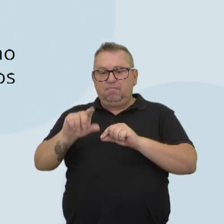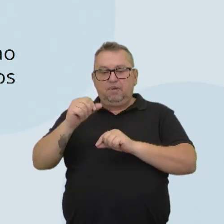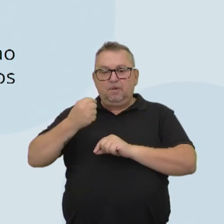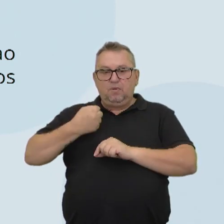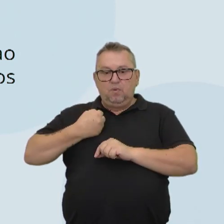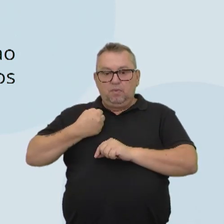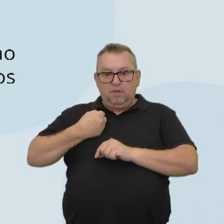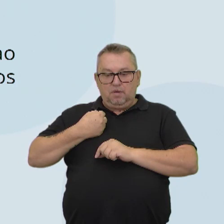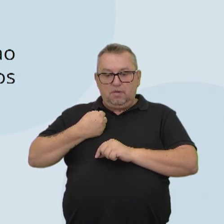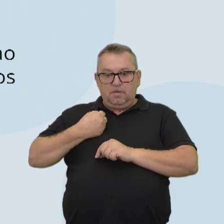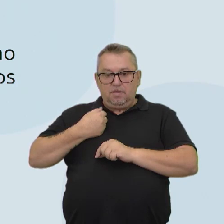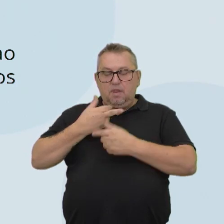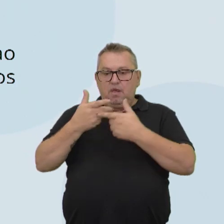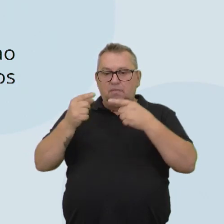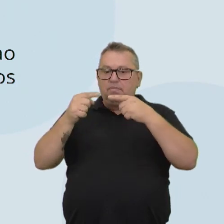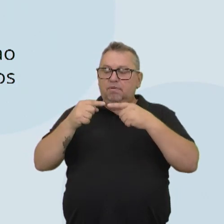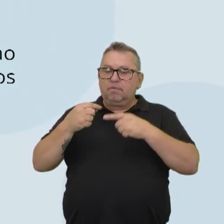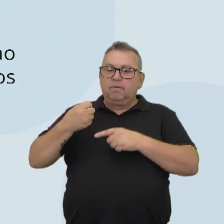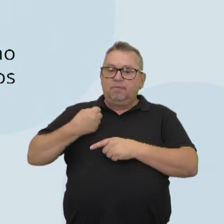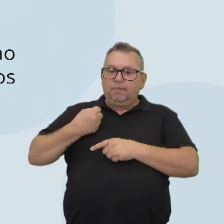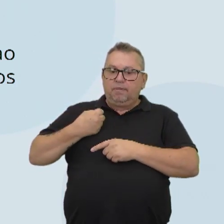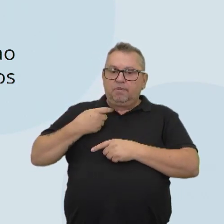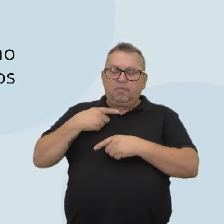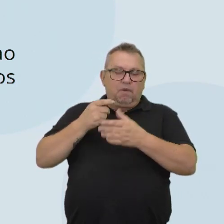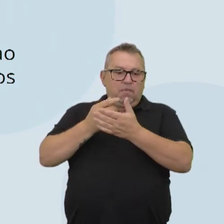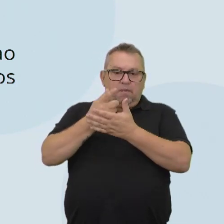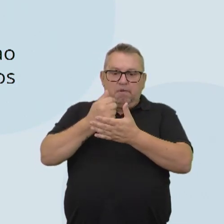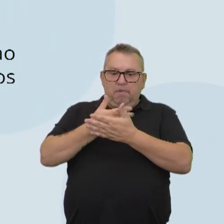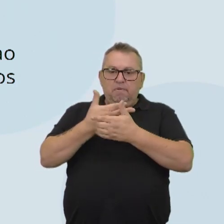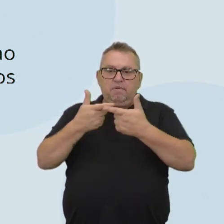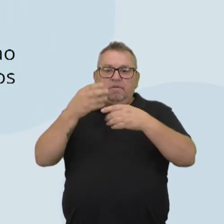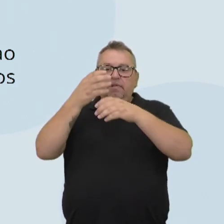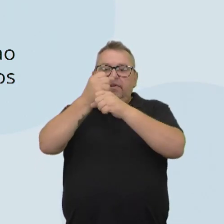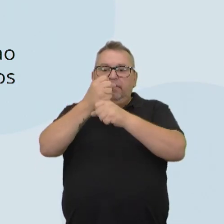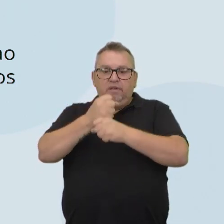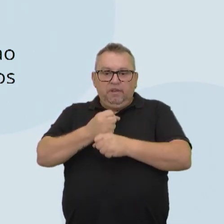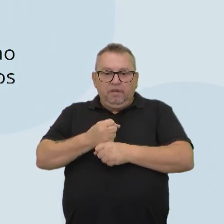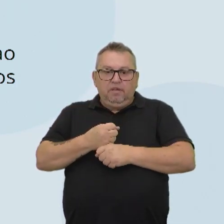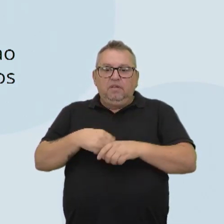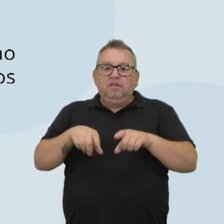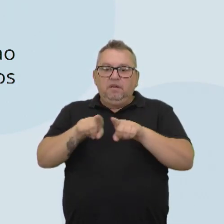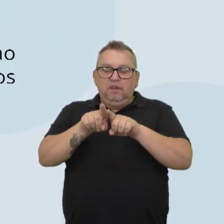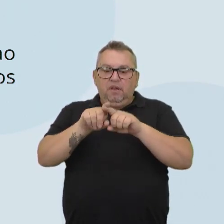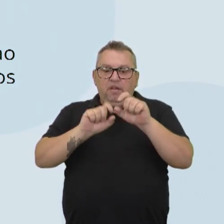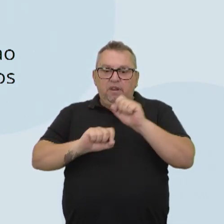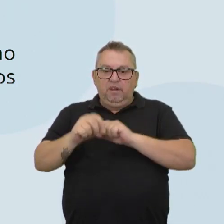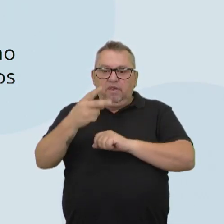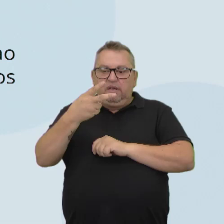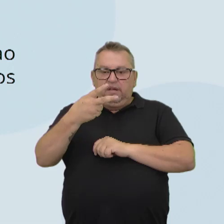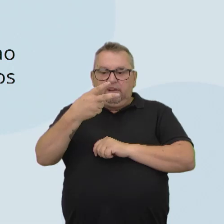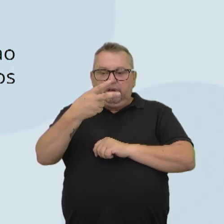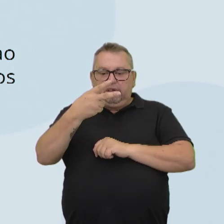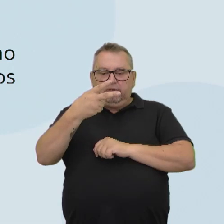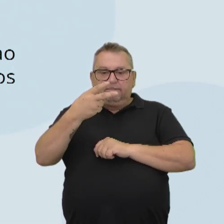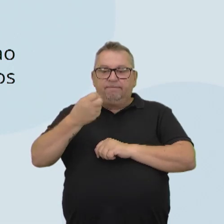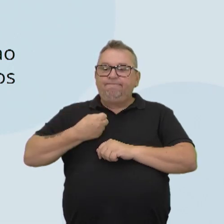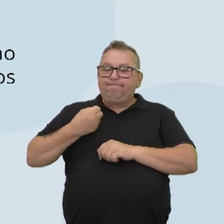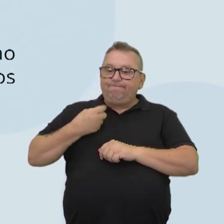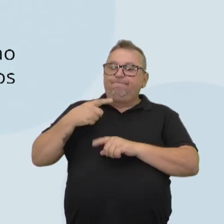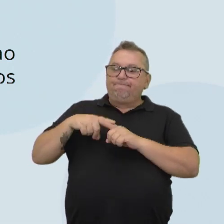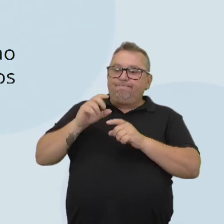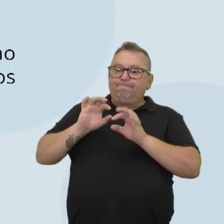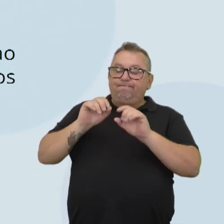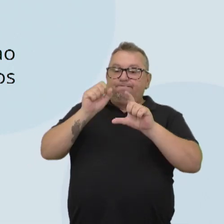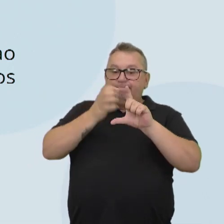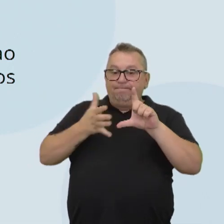número, tá? Qualquer coisa que você mediu, que você contou, que você calculou, tá? Então, quaisquer dois números, duas grandezas, elas